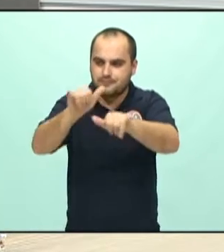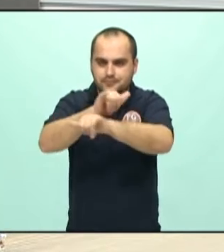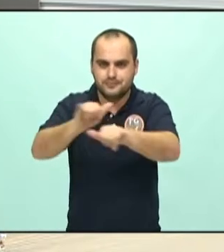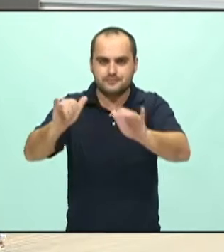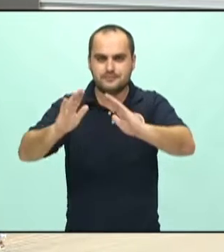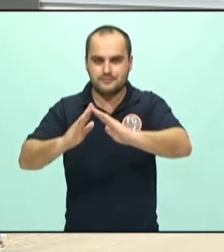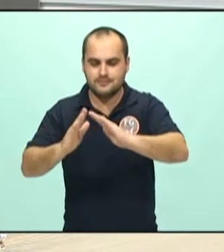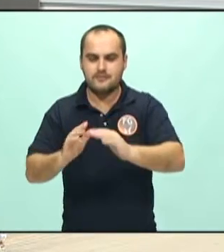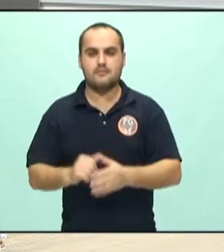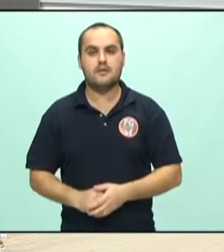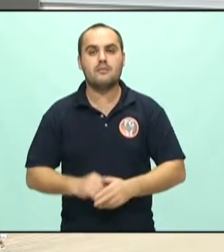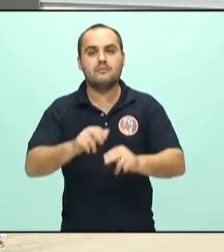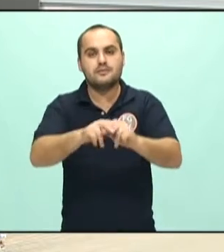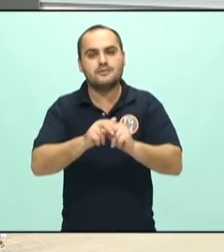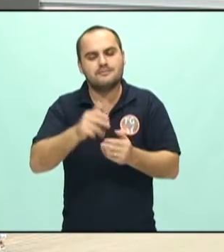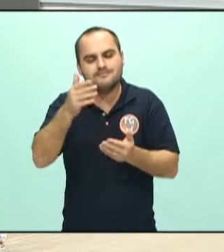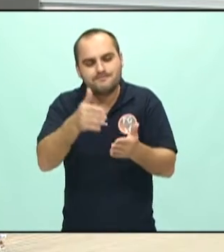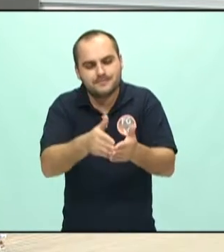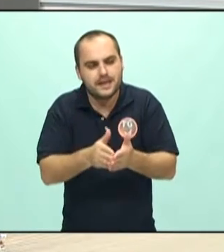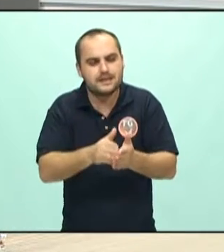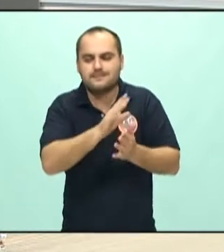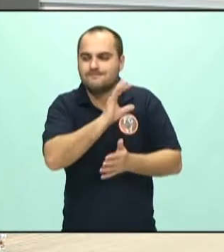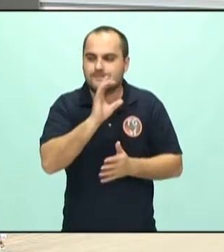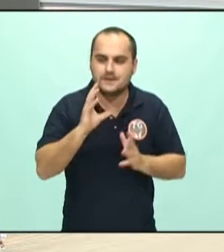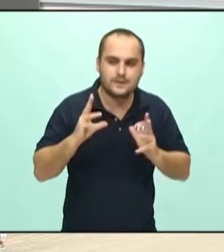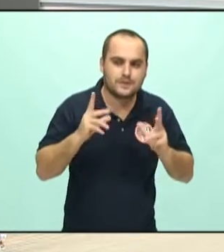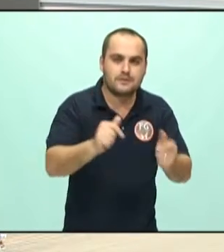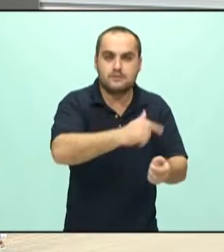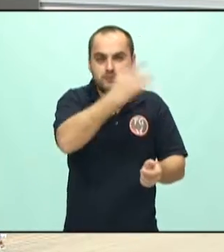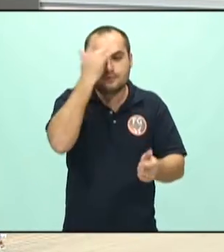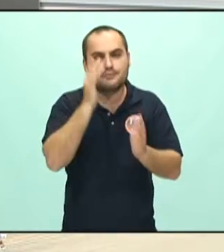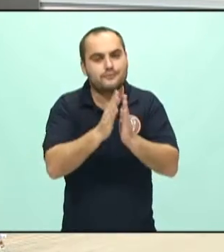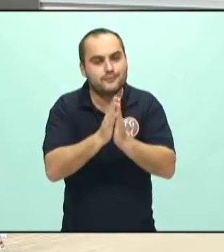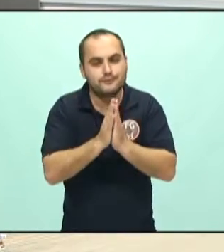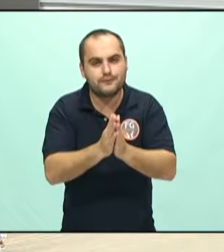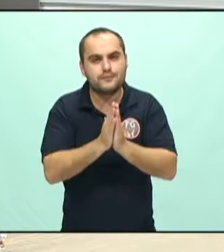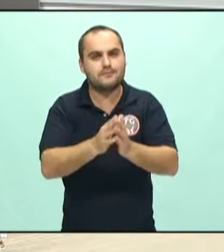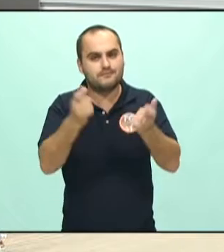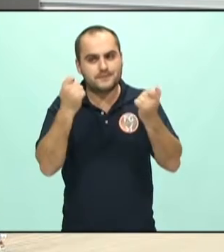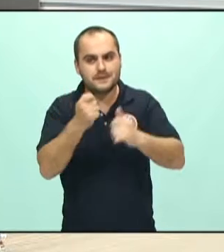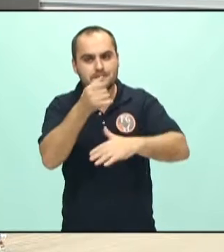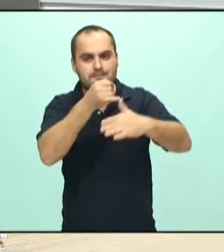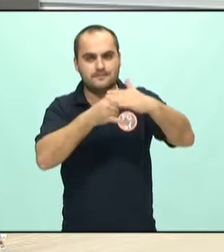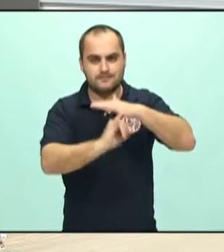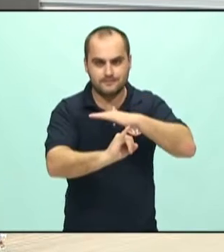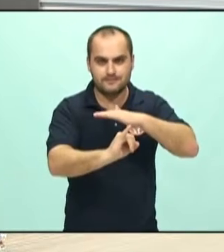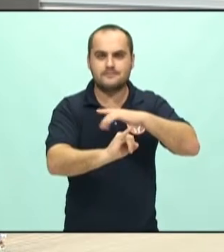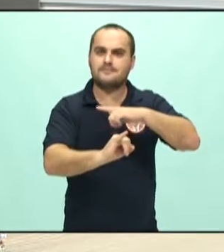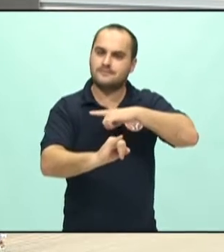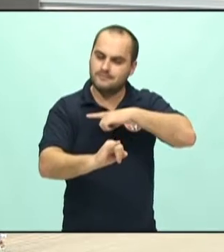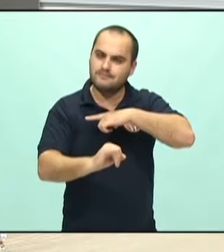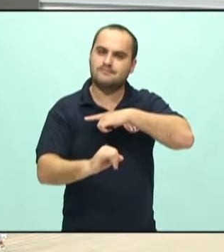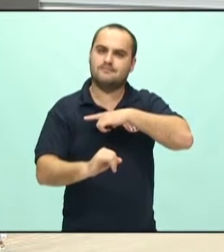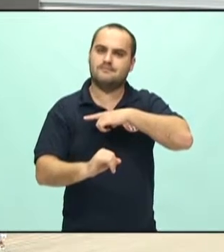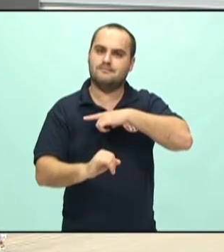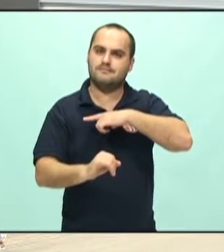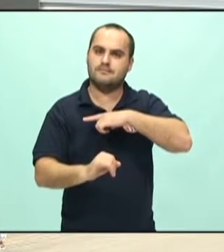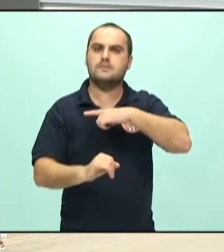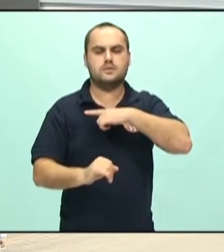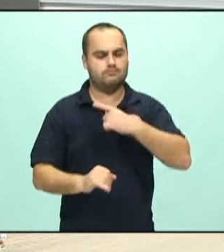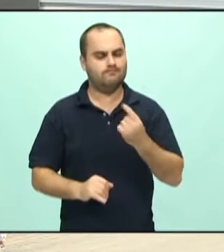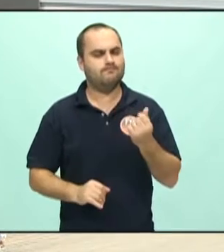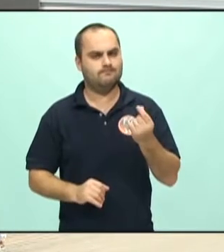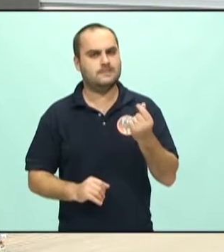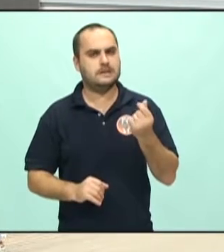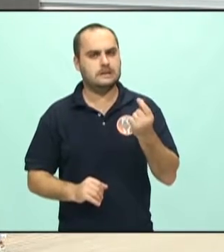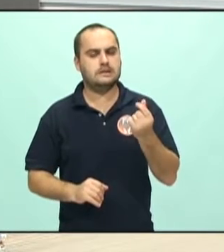consciência ambiental né possam de fato estar investindo a gente sabe em que há um poder a uma questão onerosa e